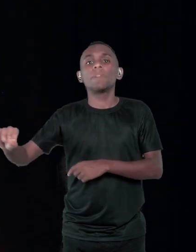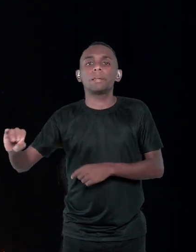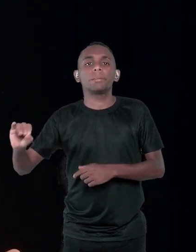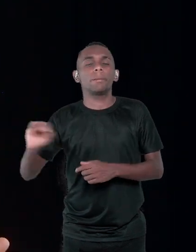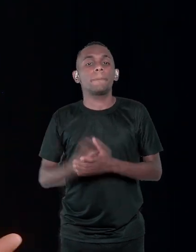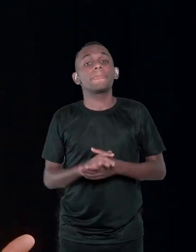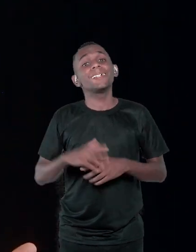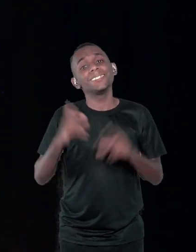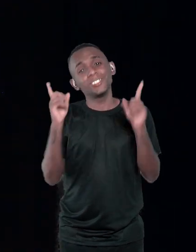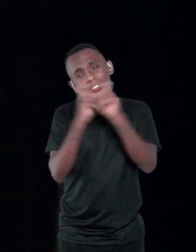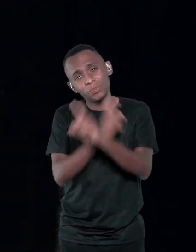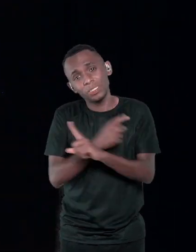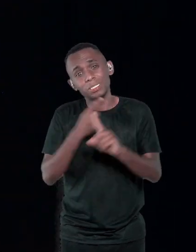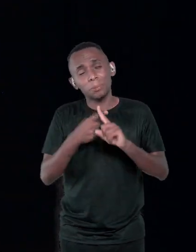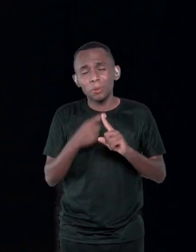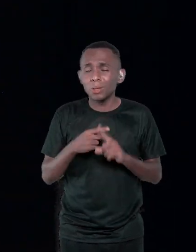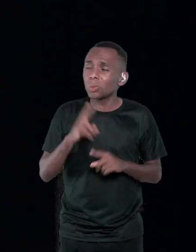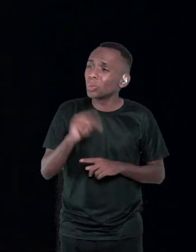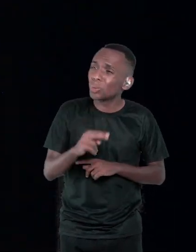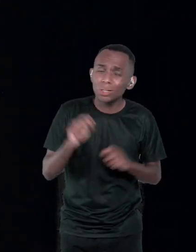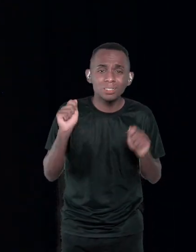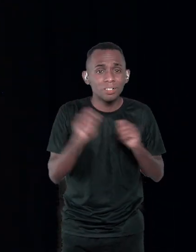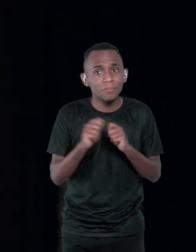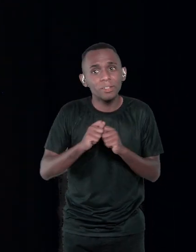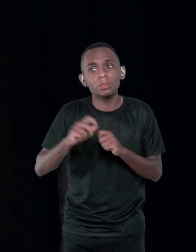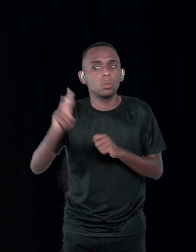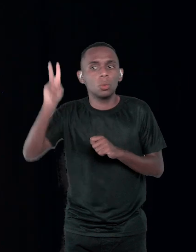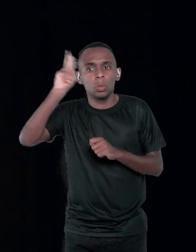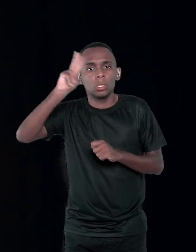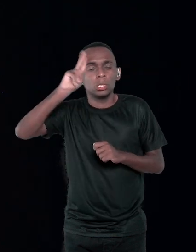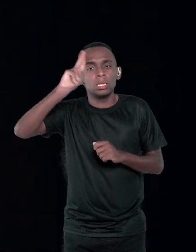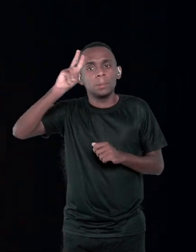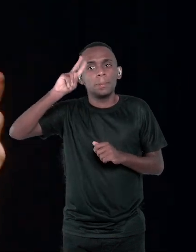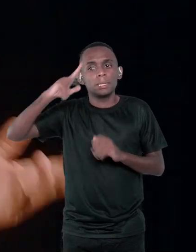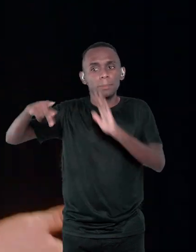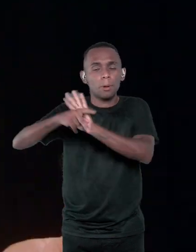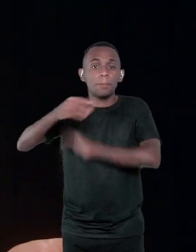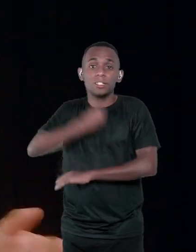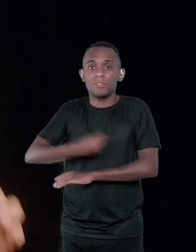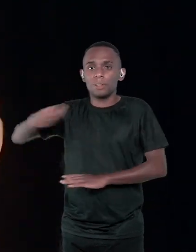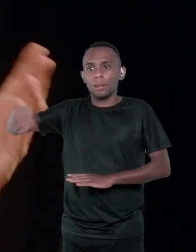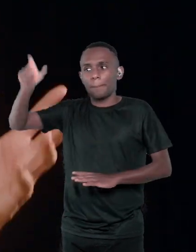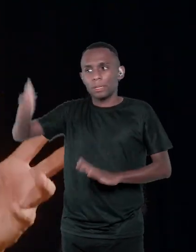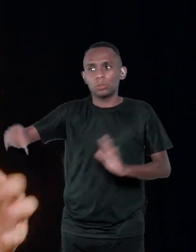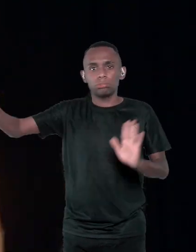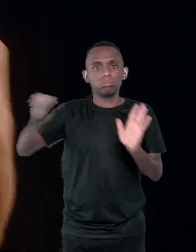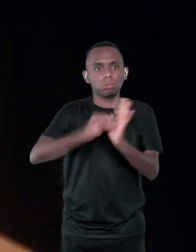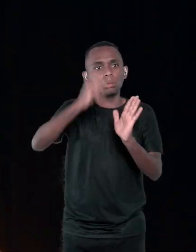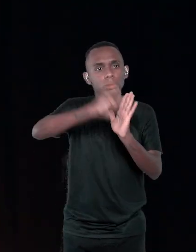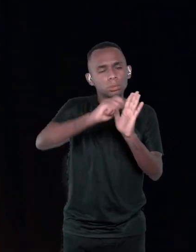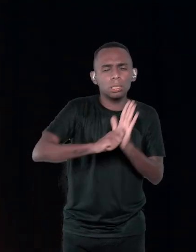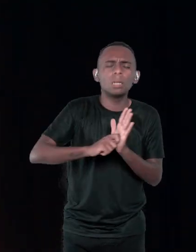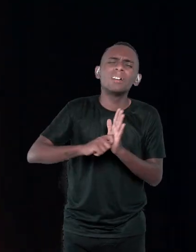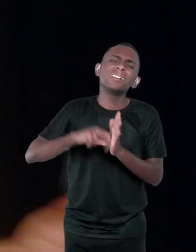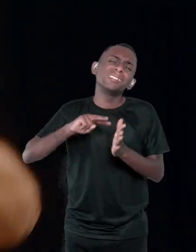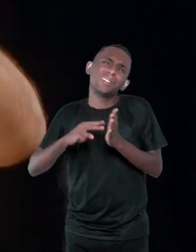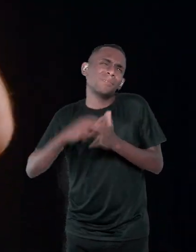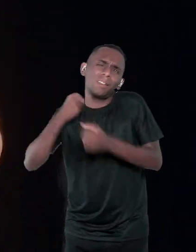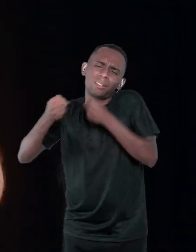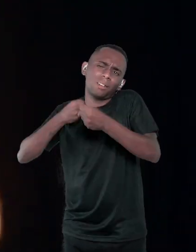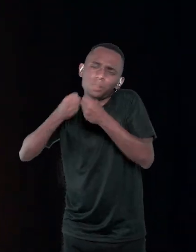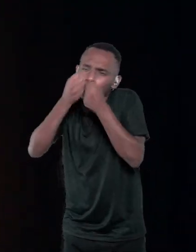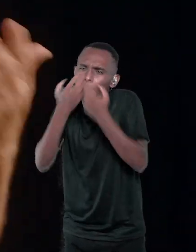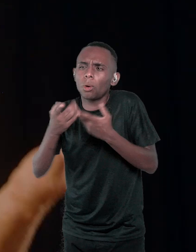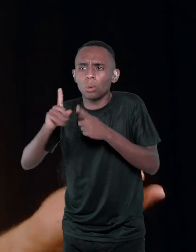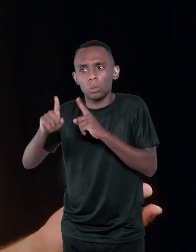E é um pouco difícil. Eu nunca tinha feito uma biografia, inclusive fui como se fosse um jornalista, falei, minha biografia é uma boa entrevista, né? E depois eu